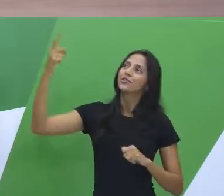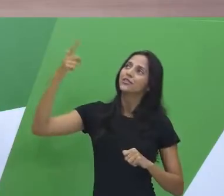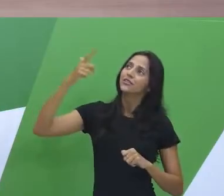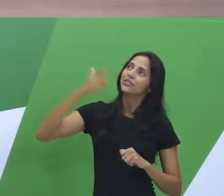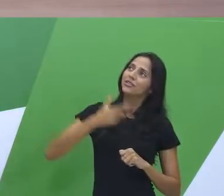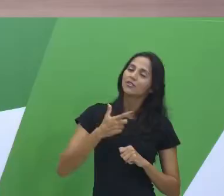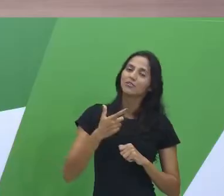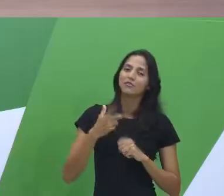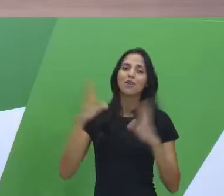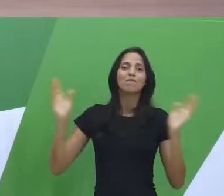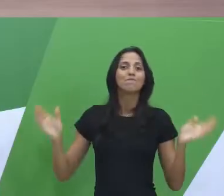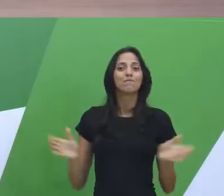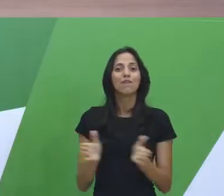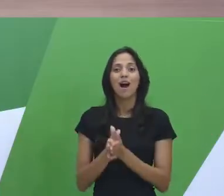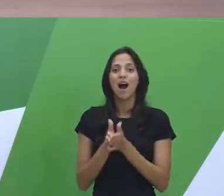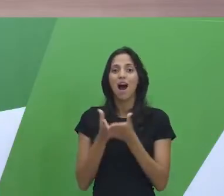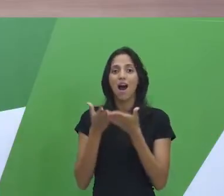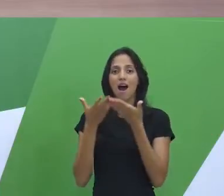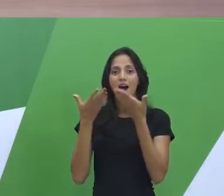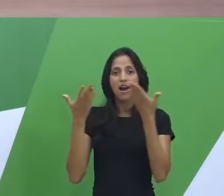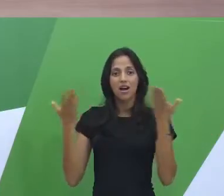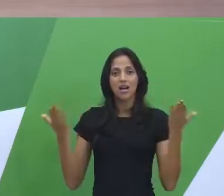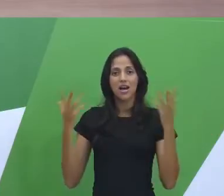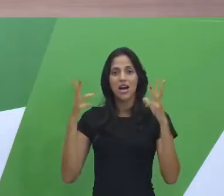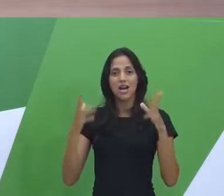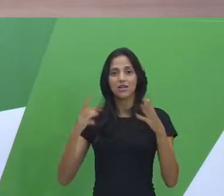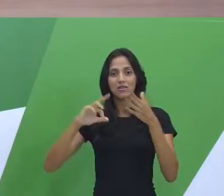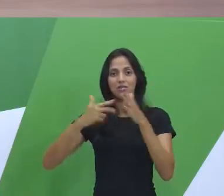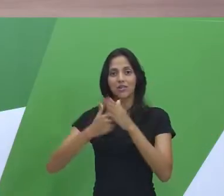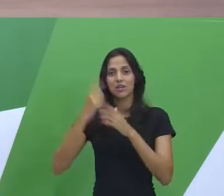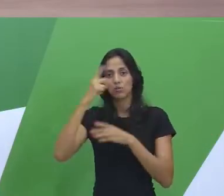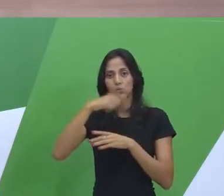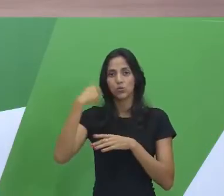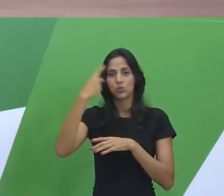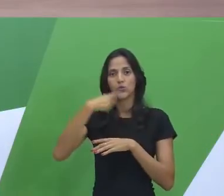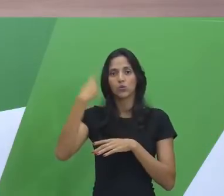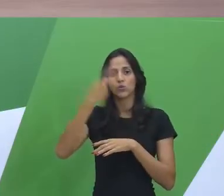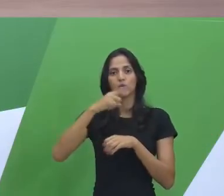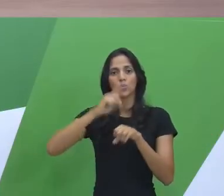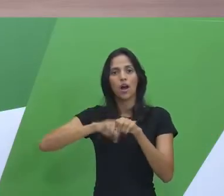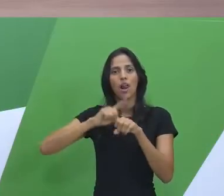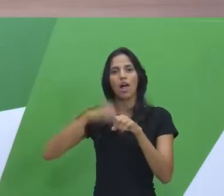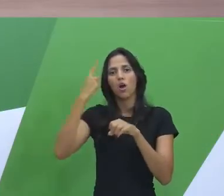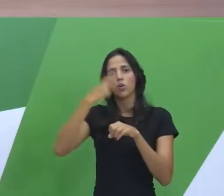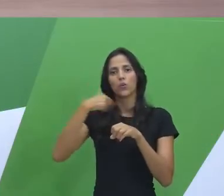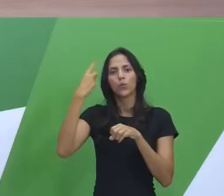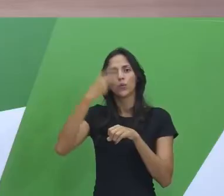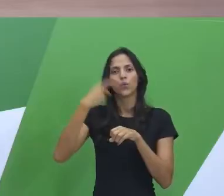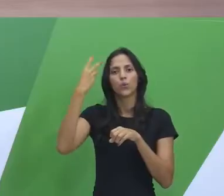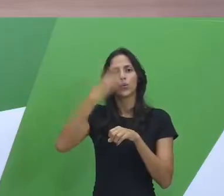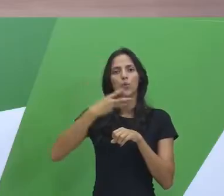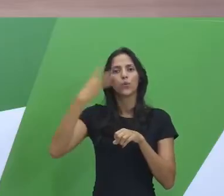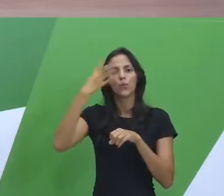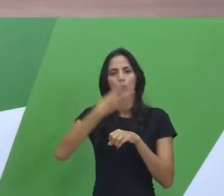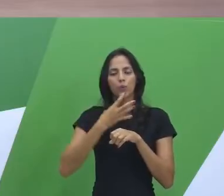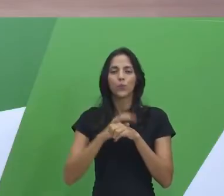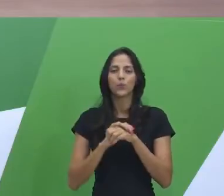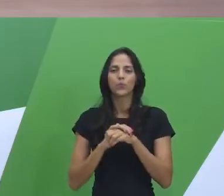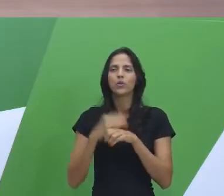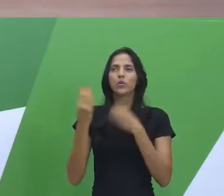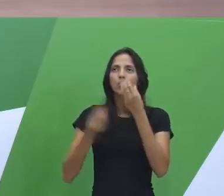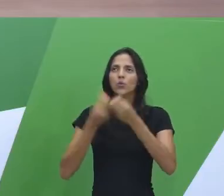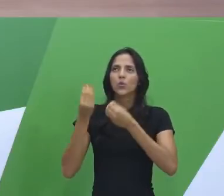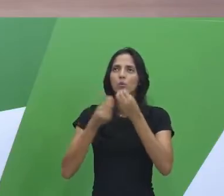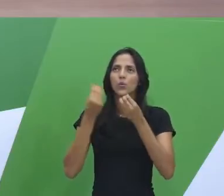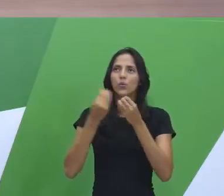coisa fantástica, que foi o relógio que os egípcios pensaram, né? O relógio que foi